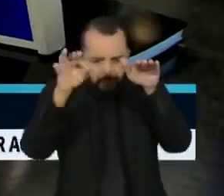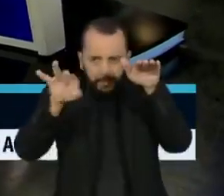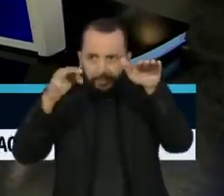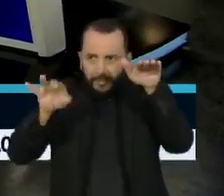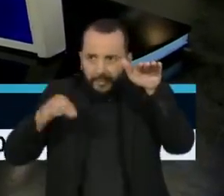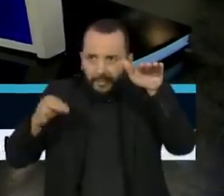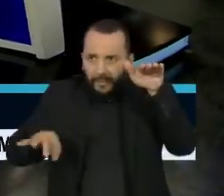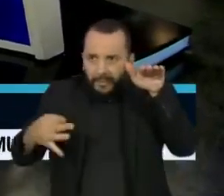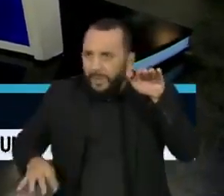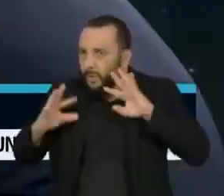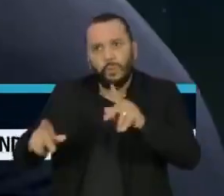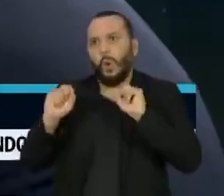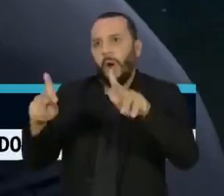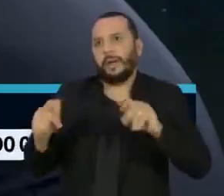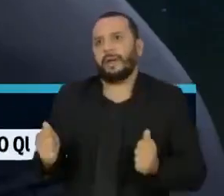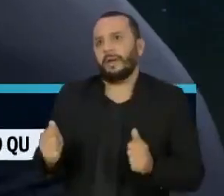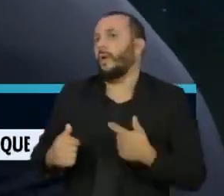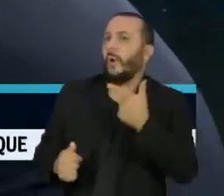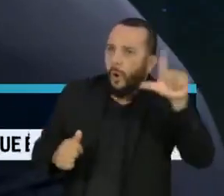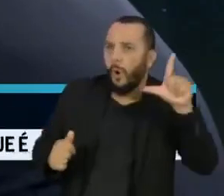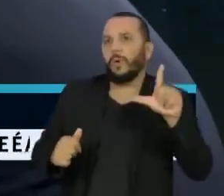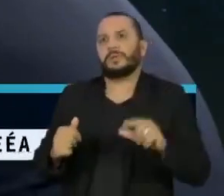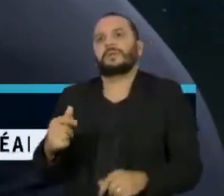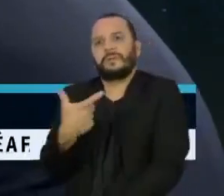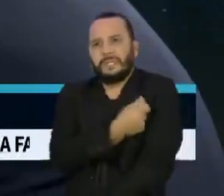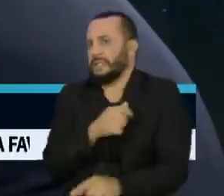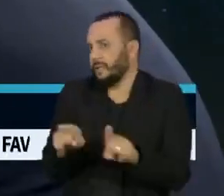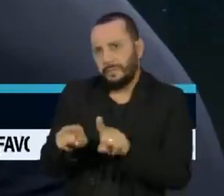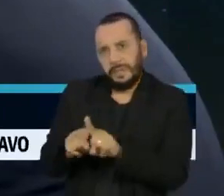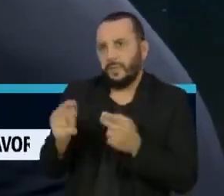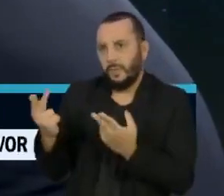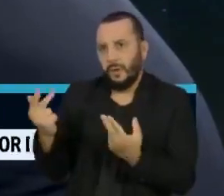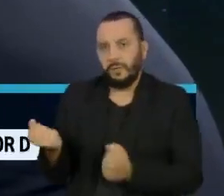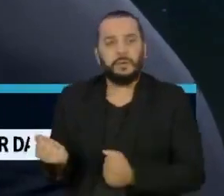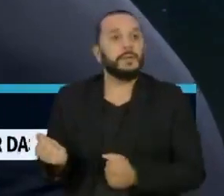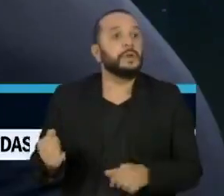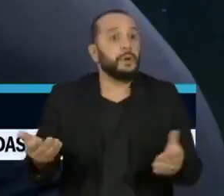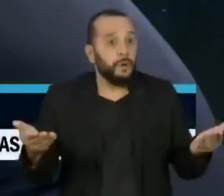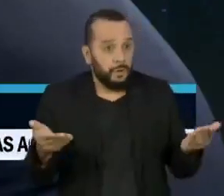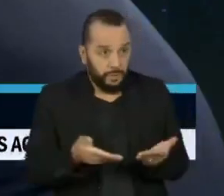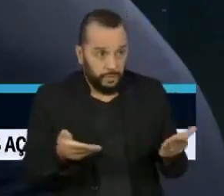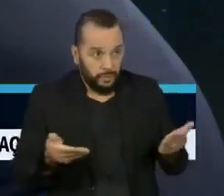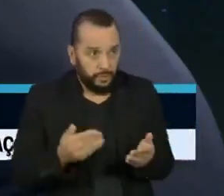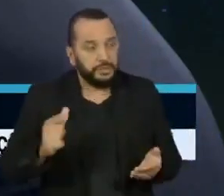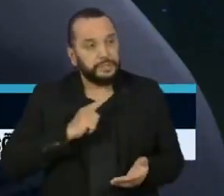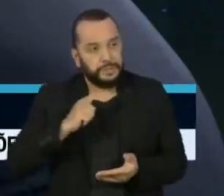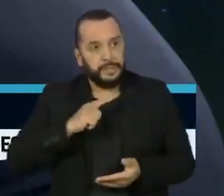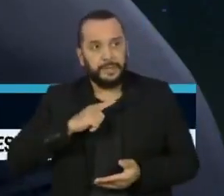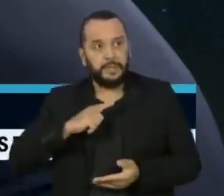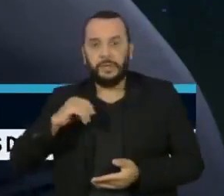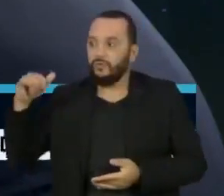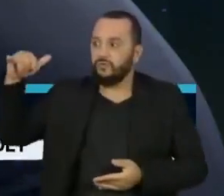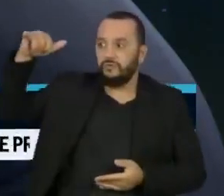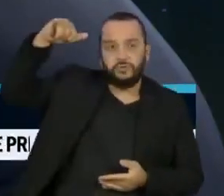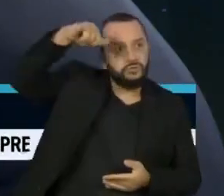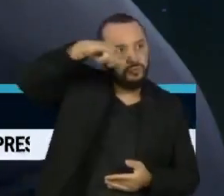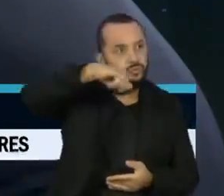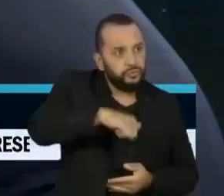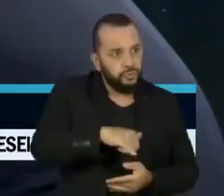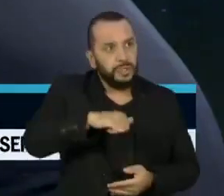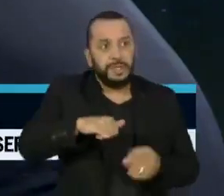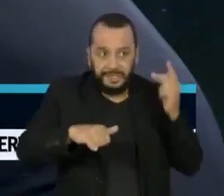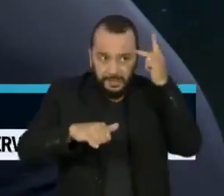rigor. Doutor Dimas, hoje novas doses da Coronavac chegaram a São Paulo e o governo federal pagou 505